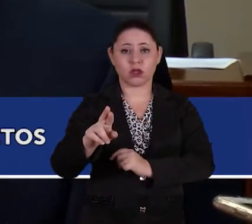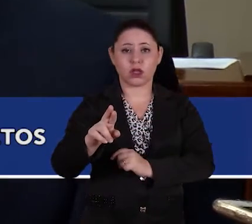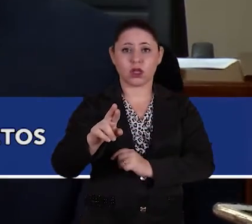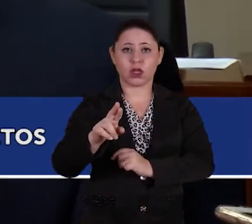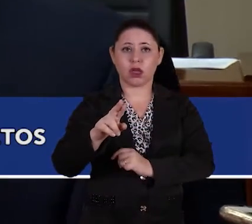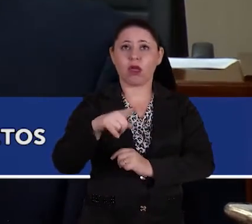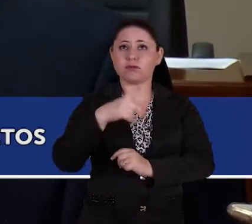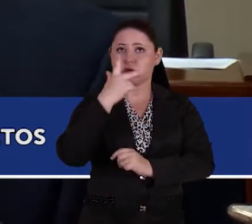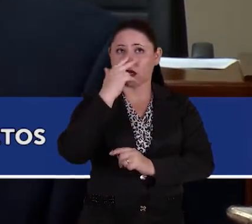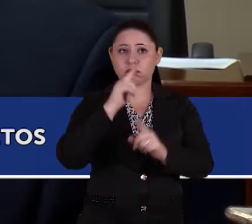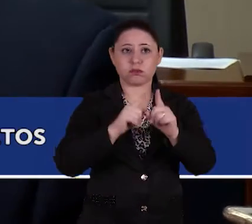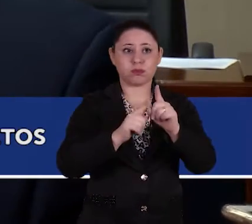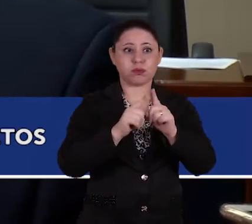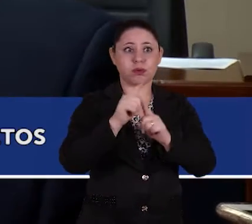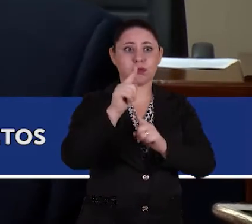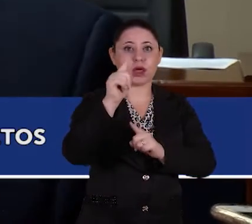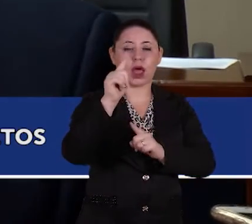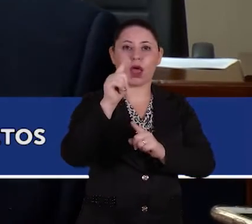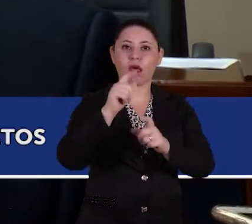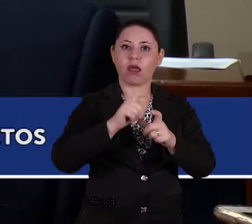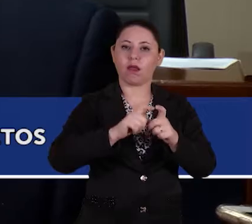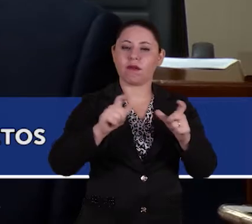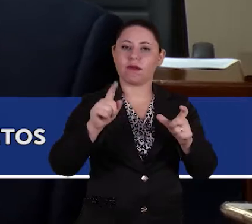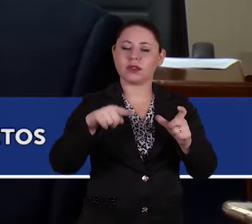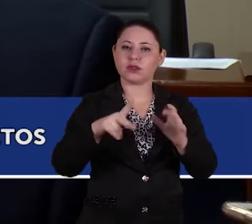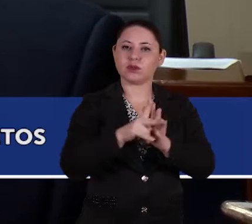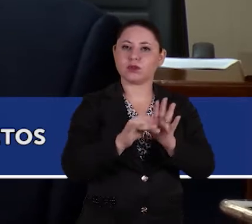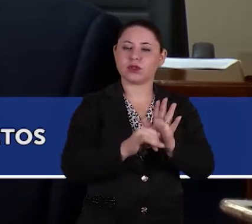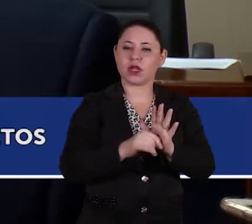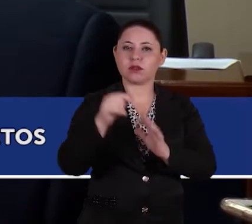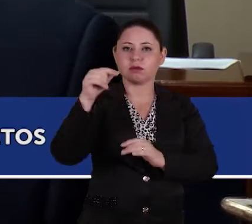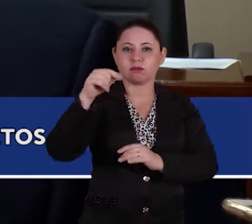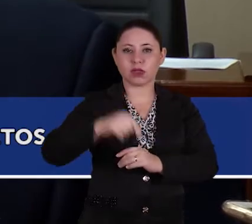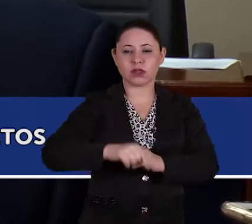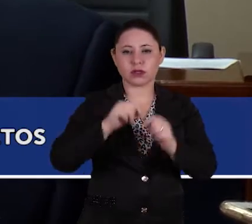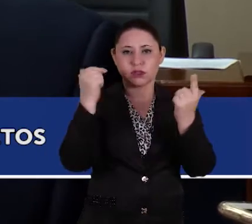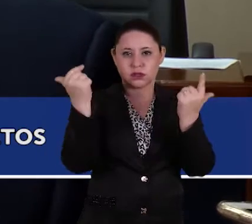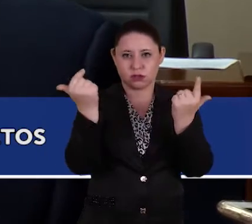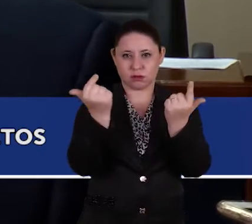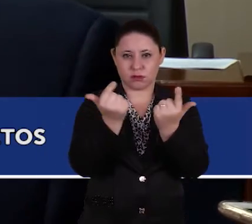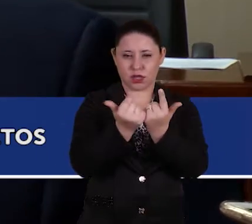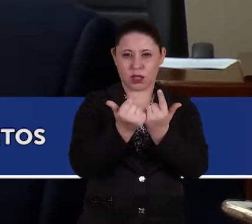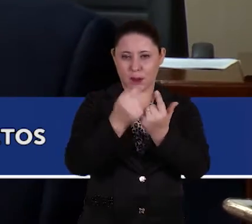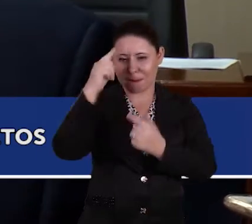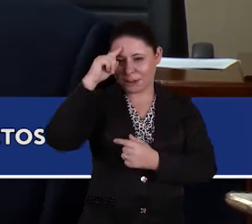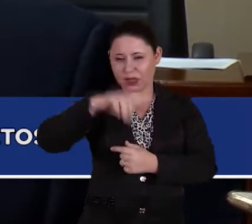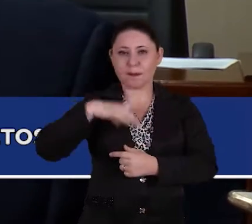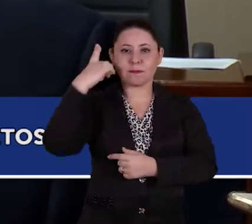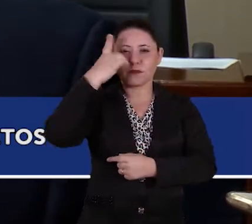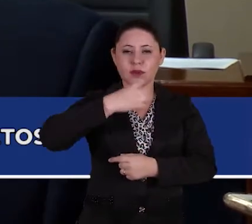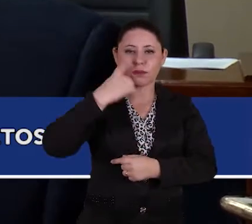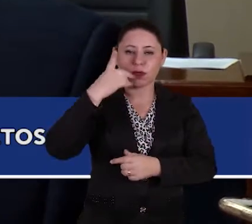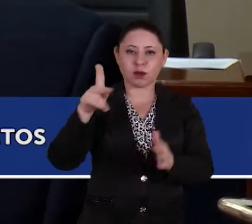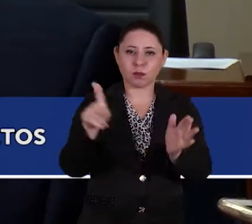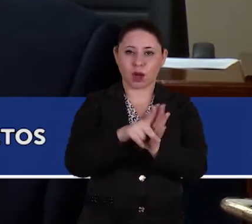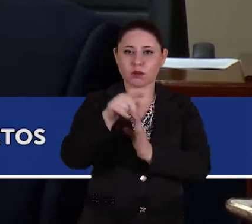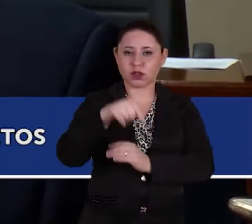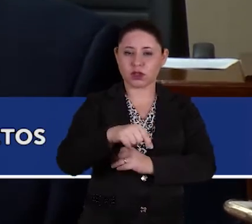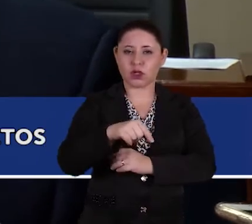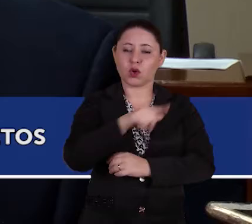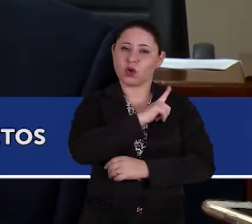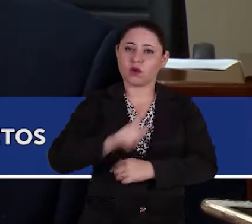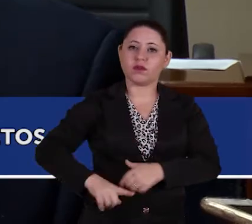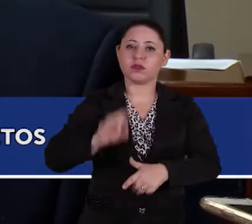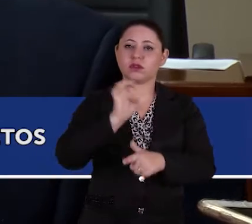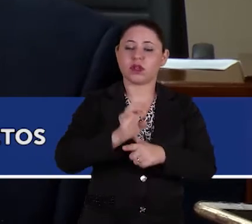seja, um recorde de projetos adentrados na Assembleia Legislativa, enviados por deputados, né, pelos parlamentares que aqui estão, pelo